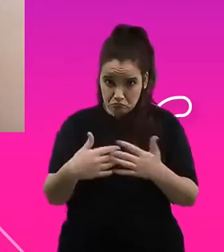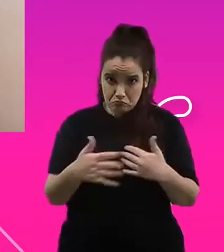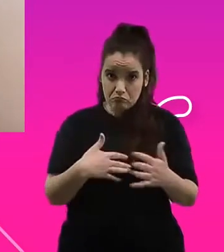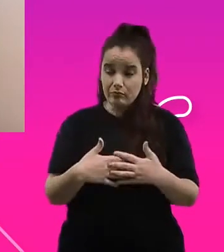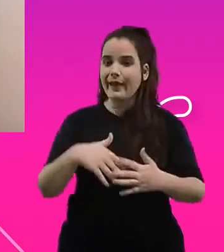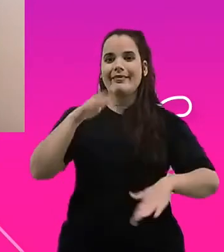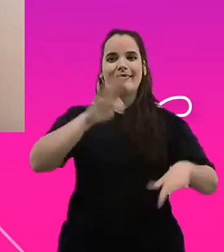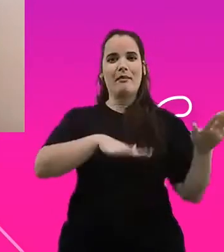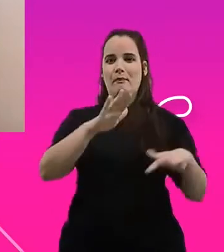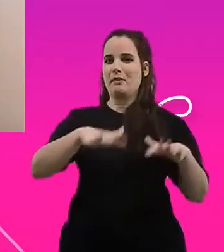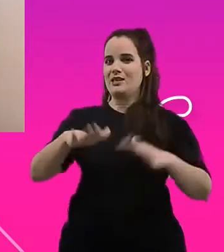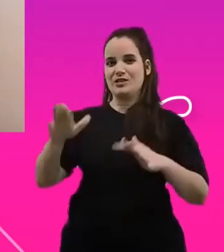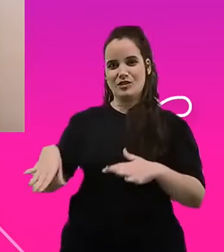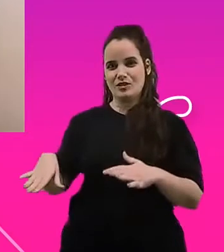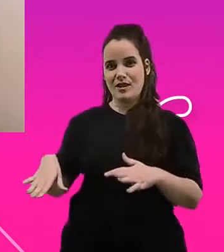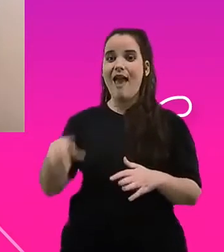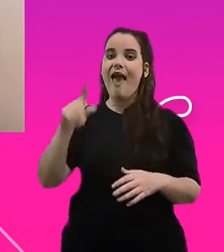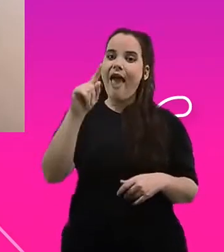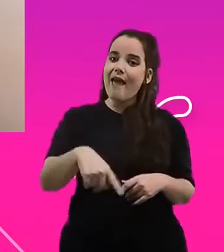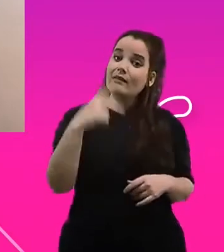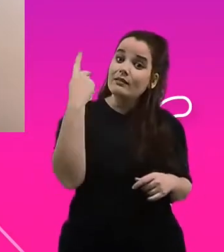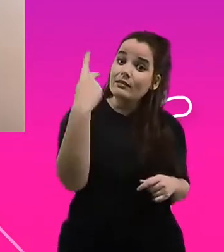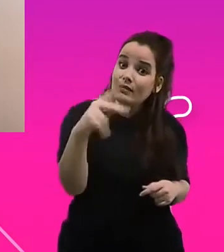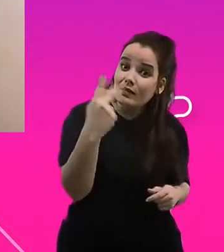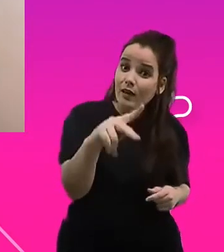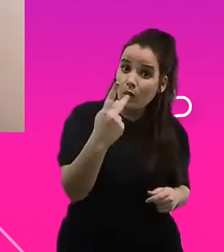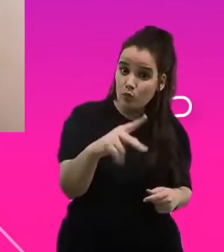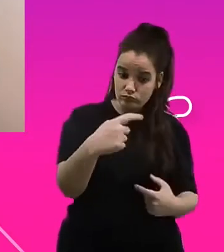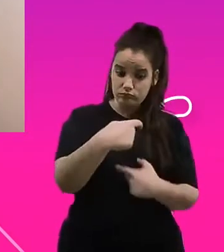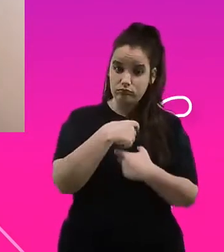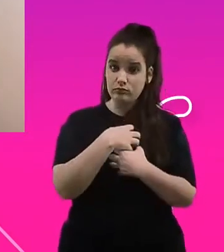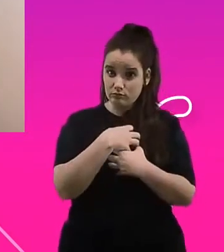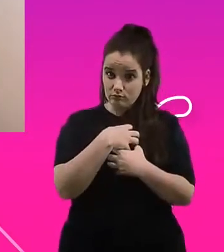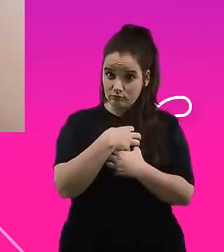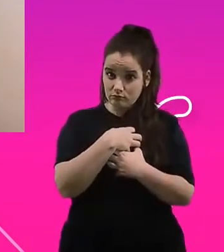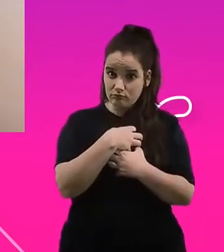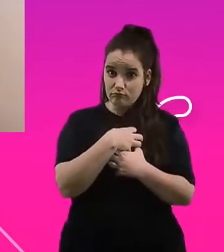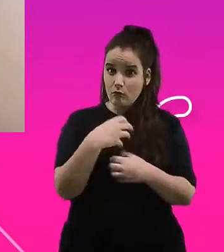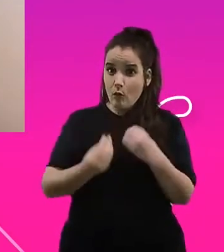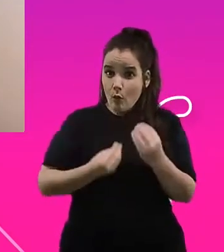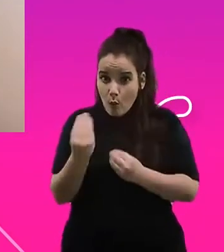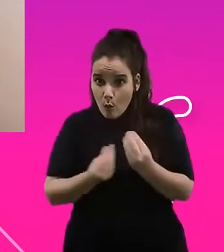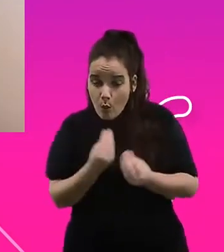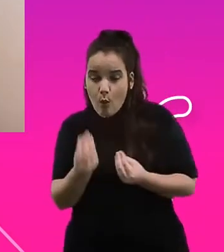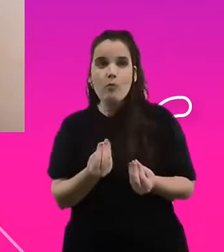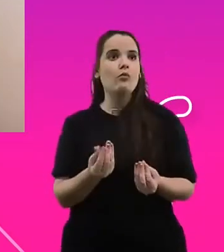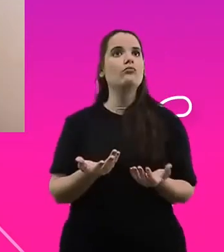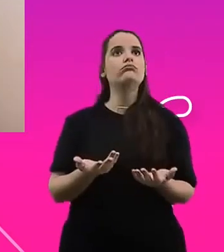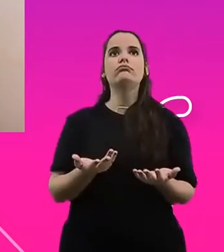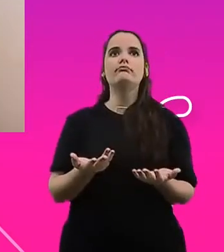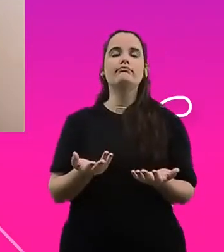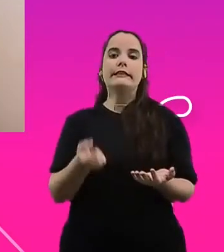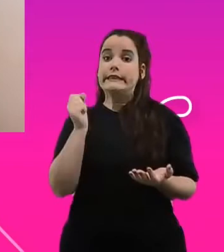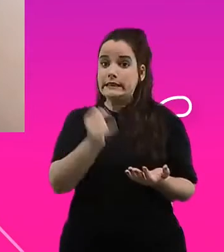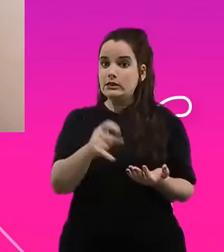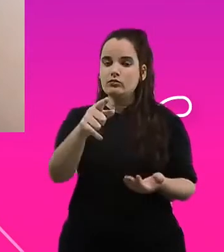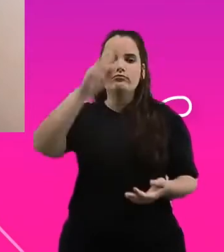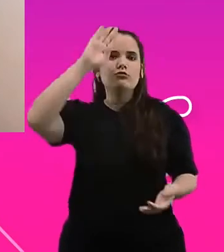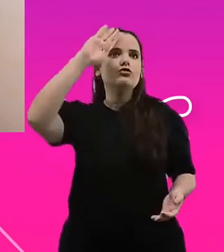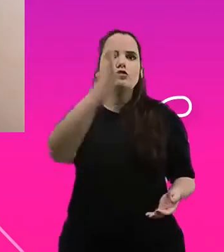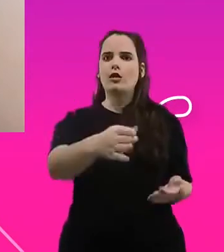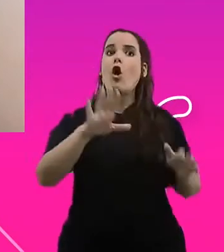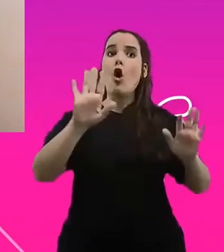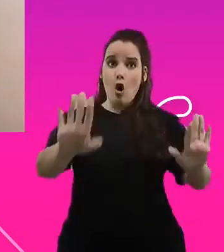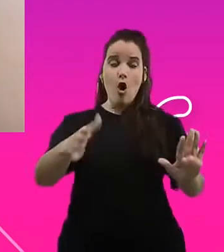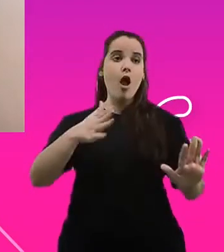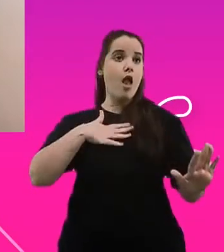um acordo seu com o seu próprio público e com você mesmo. Assim, se você for direto, se você explicar para eles que você só posta